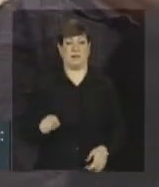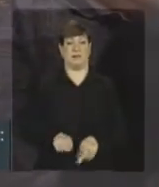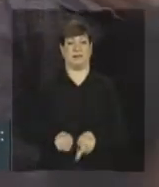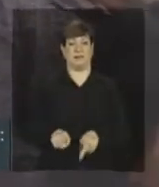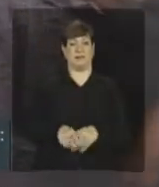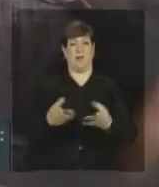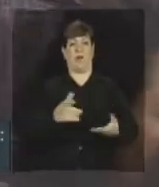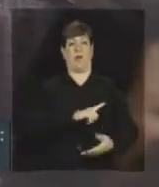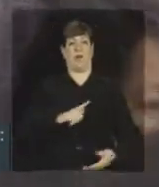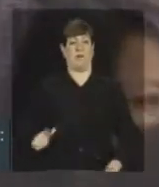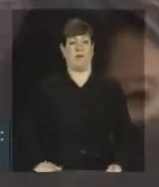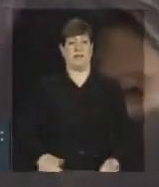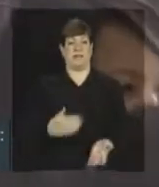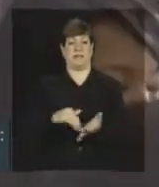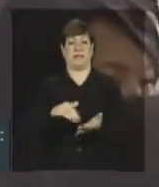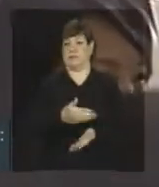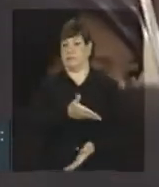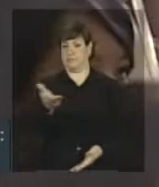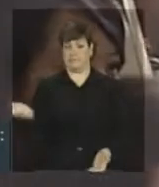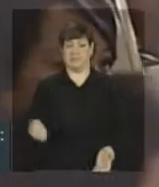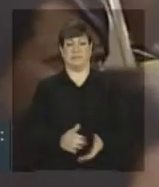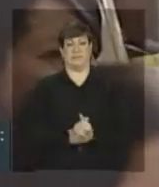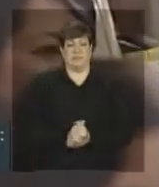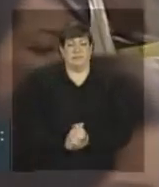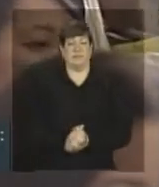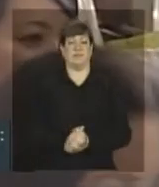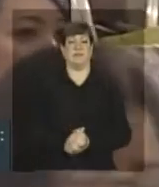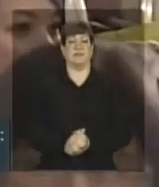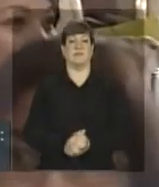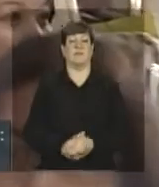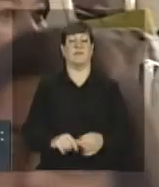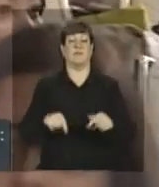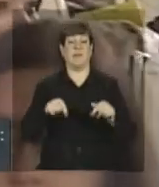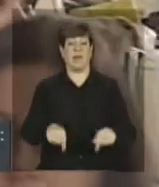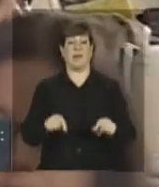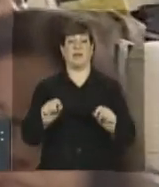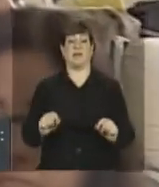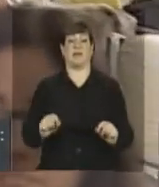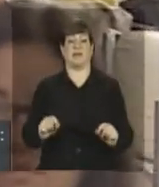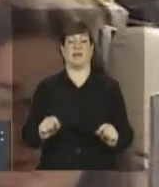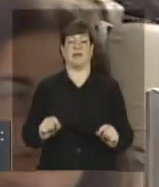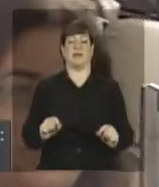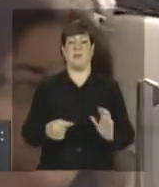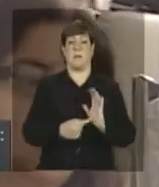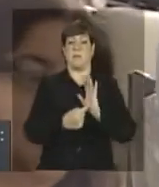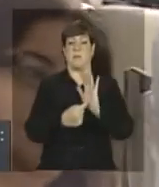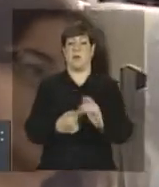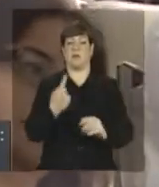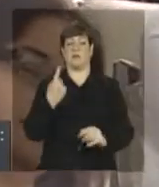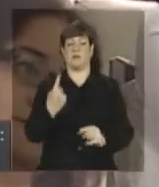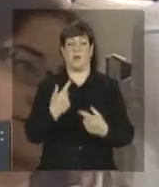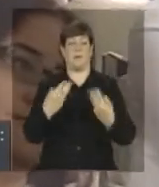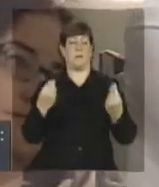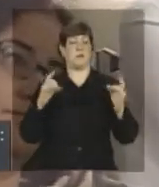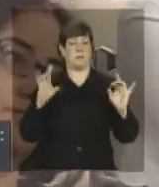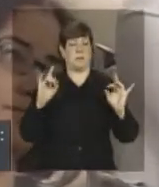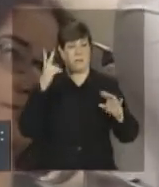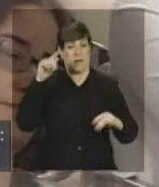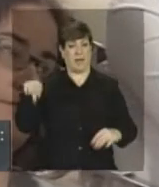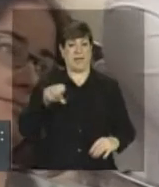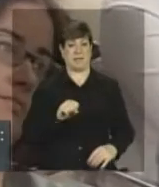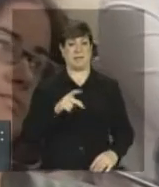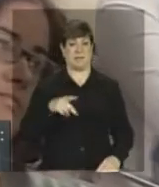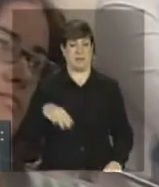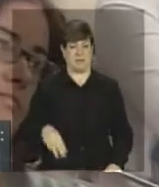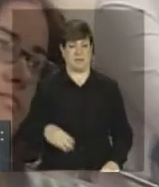senhoras secretárias, ele reverte de uma importância muito especial para a SPM. Em